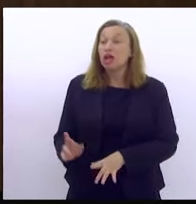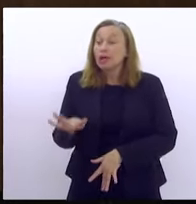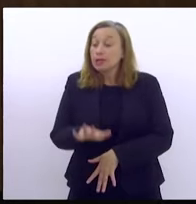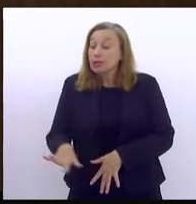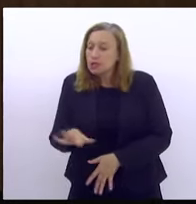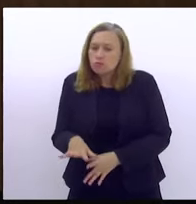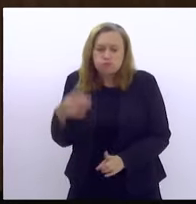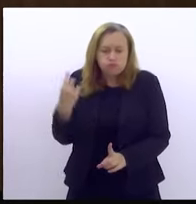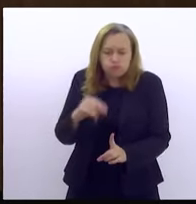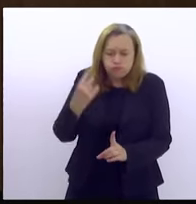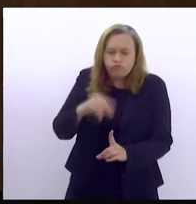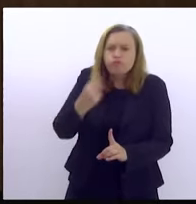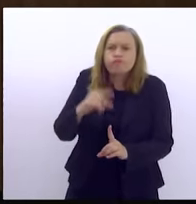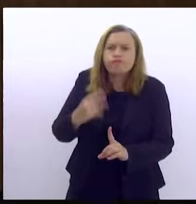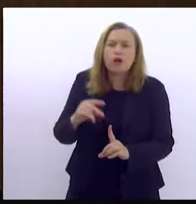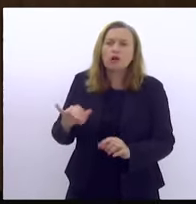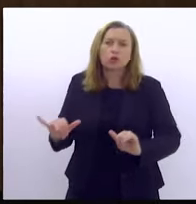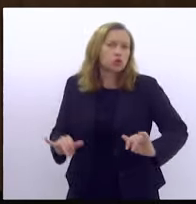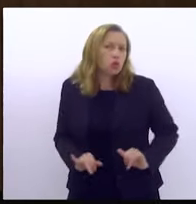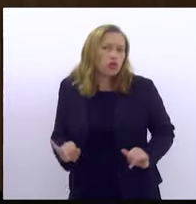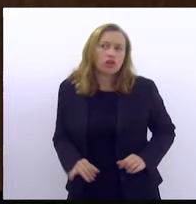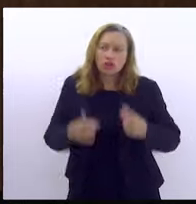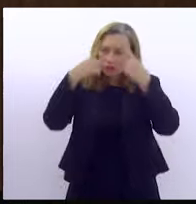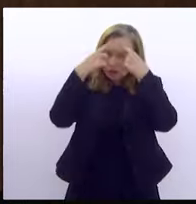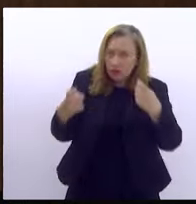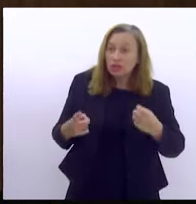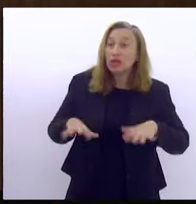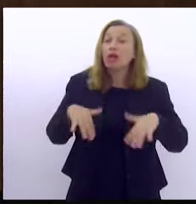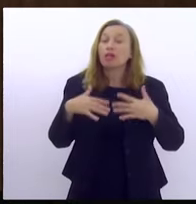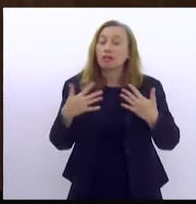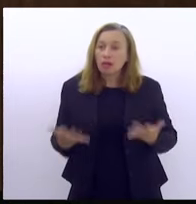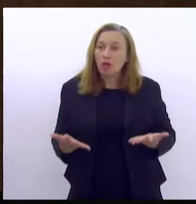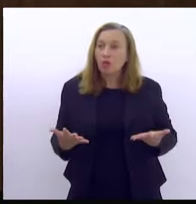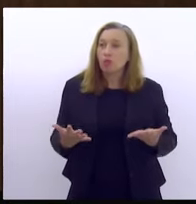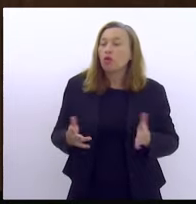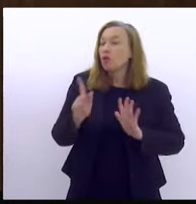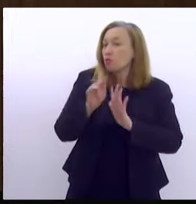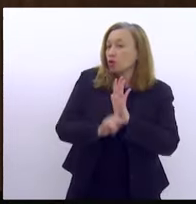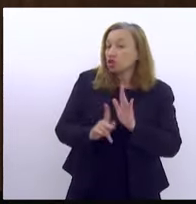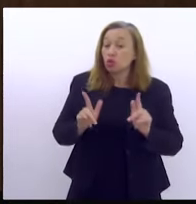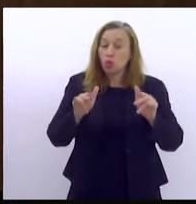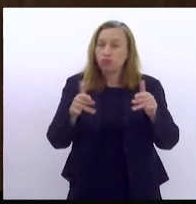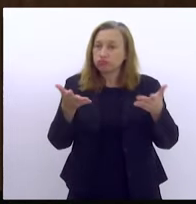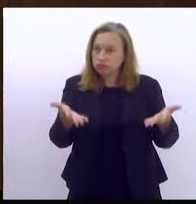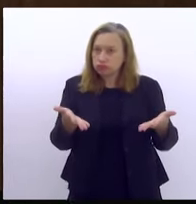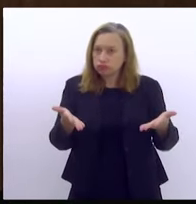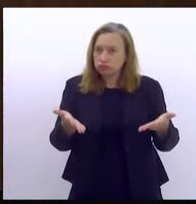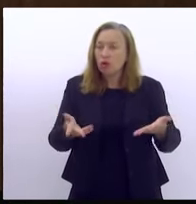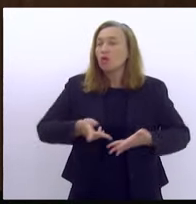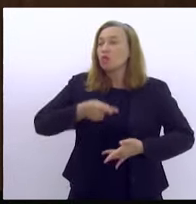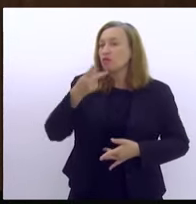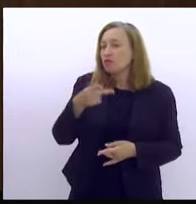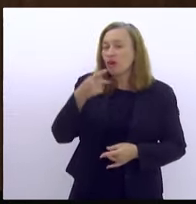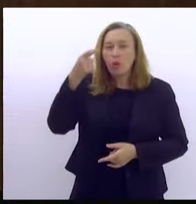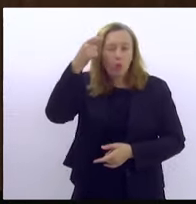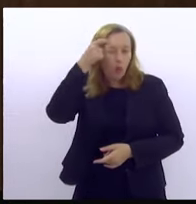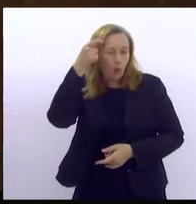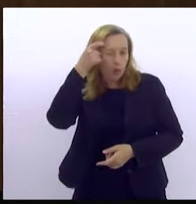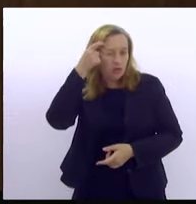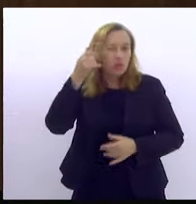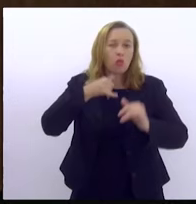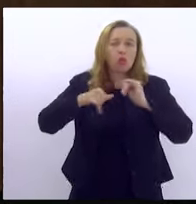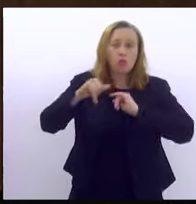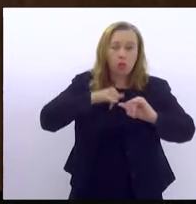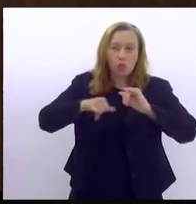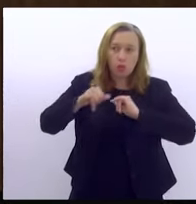que foram que sofreram violência por conta disso. Então, um projeto como esse, para trazer, como fala, conscientização e